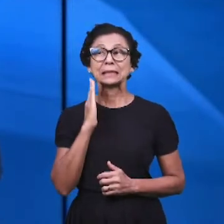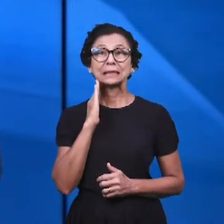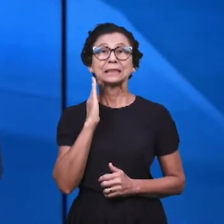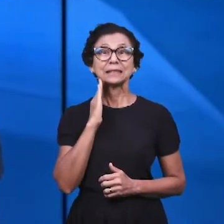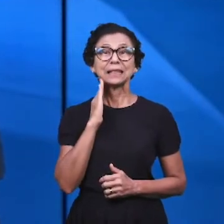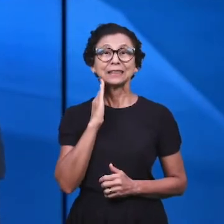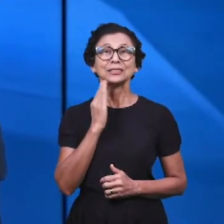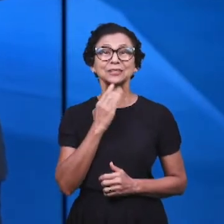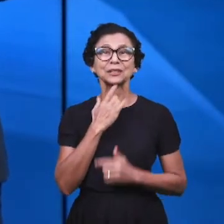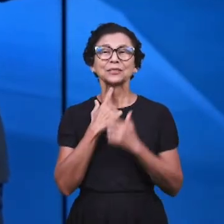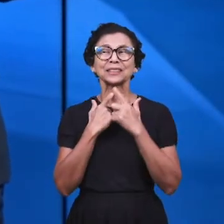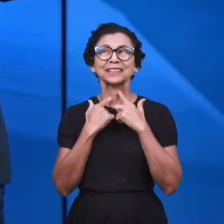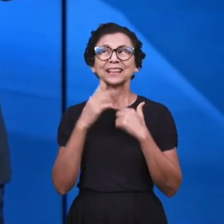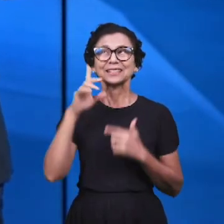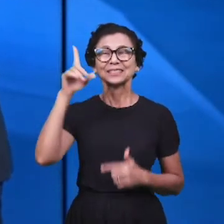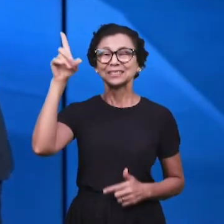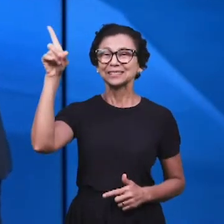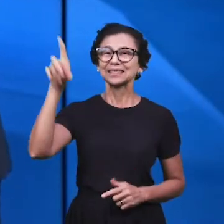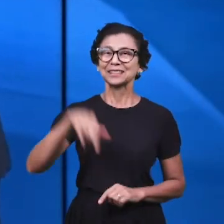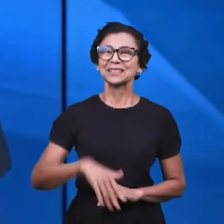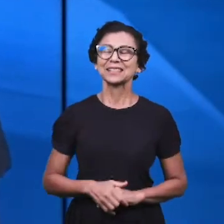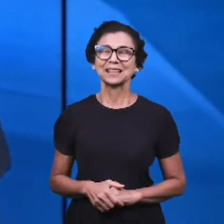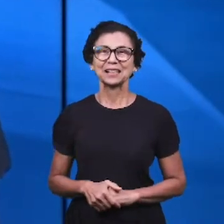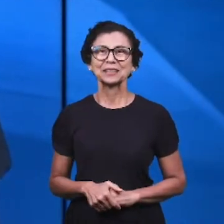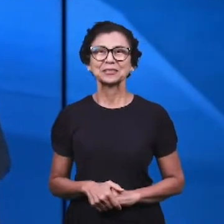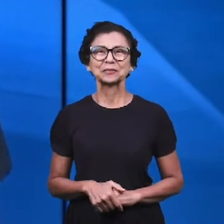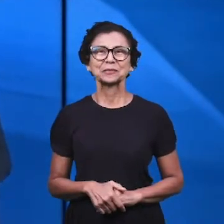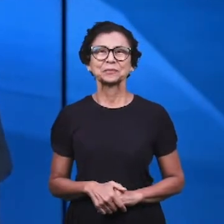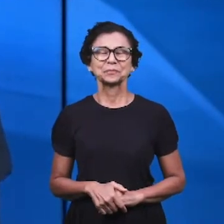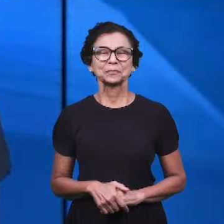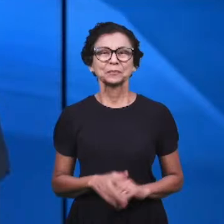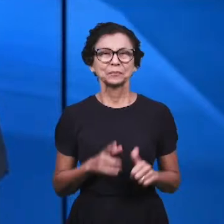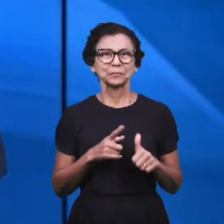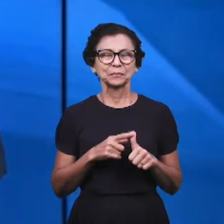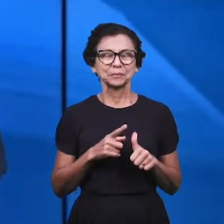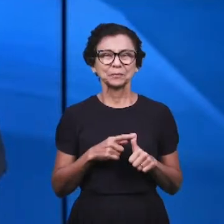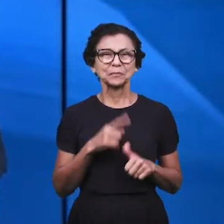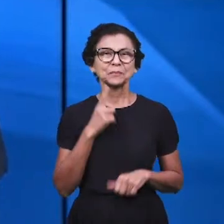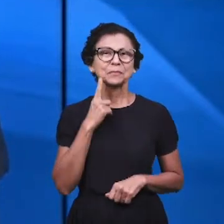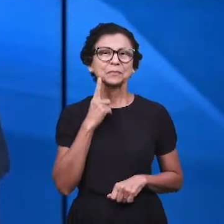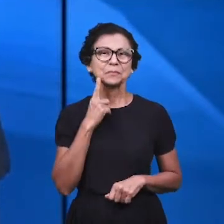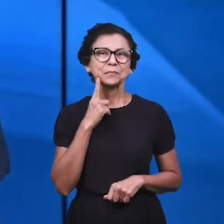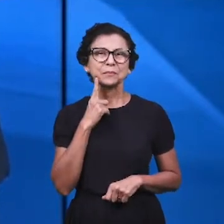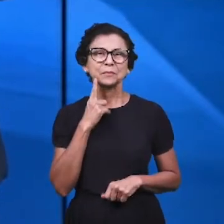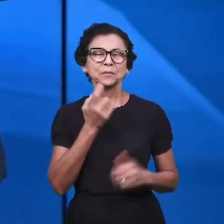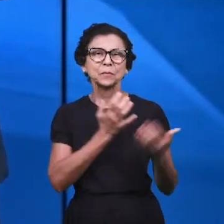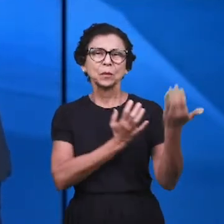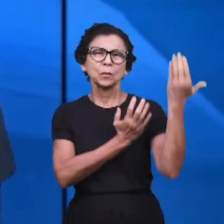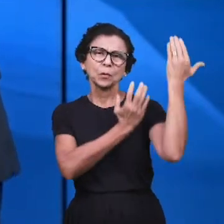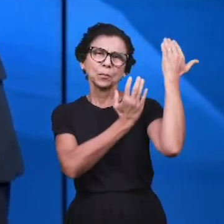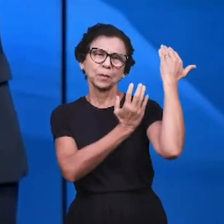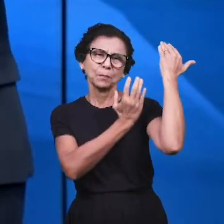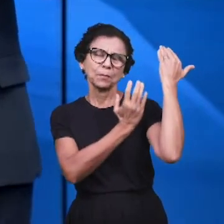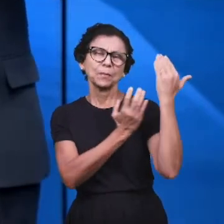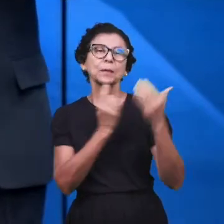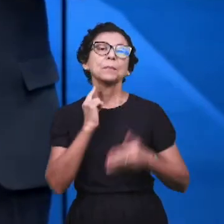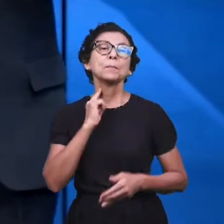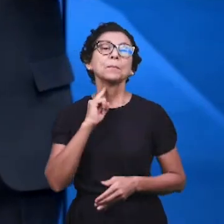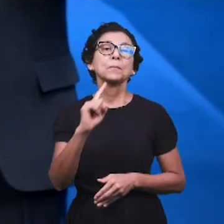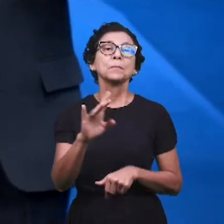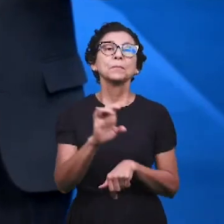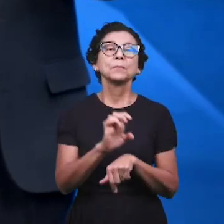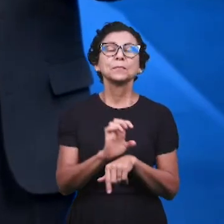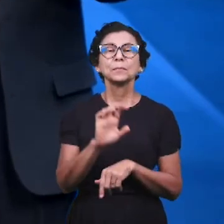do Senhor e entendem o plano do Senhor, né? E nós vamos primeiramente ter um bebê que é lá de Minas Gerais, trata-se do